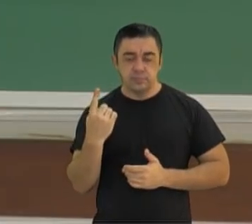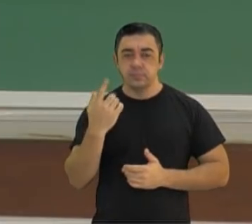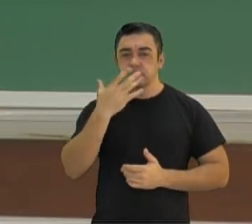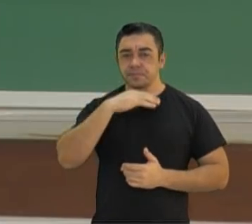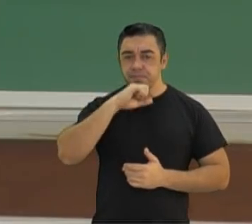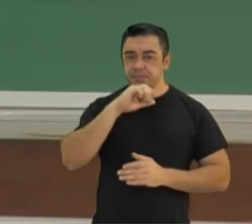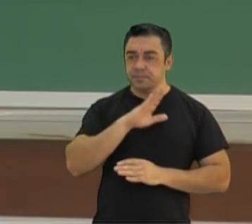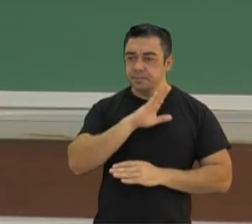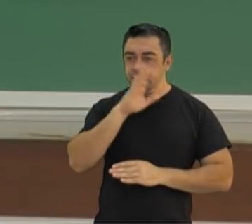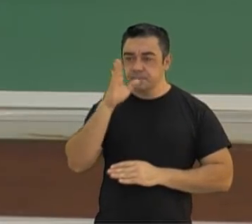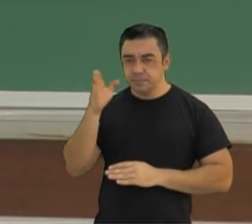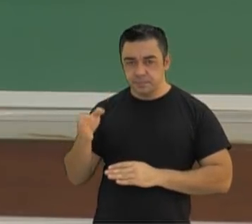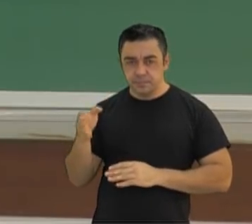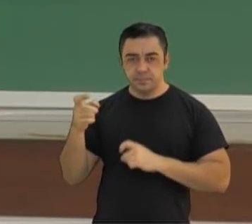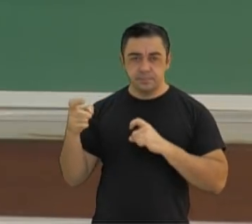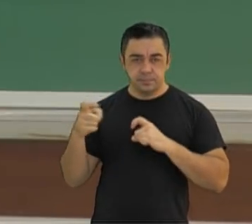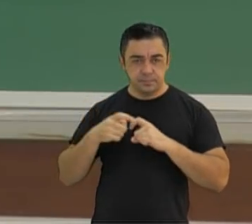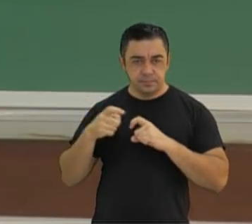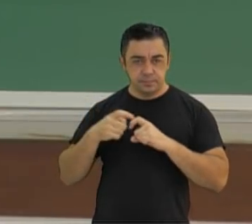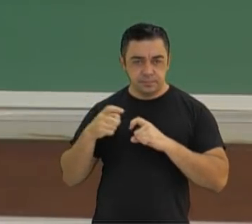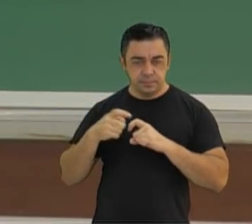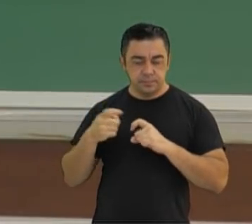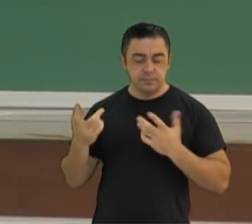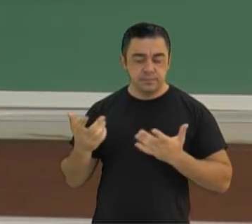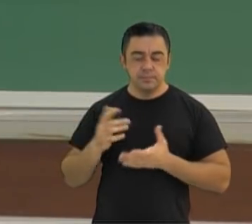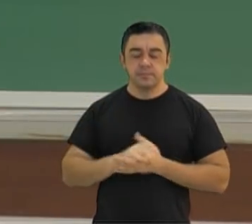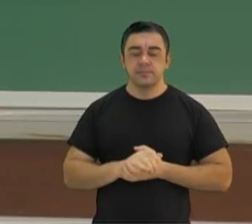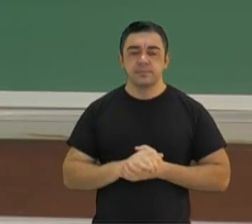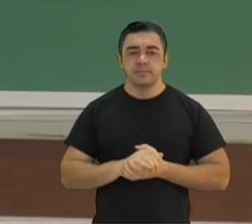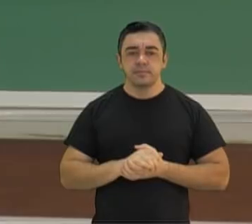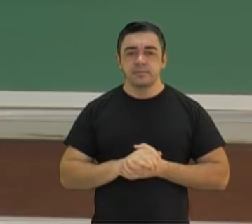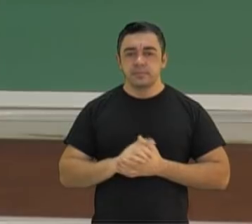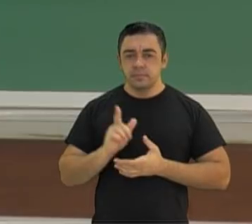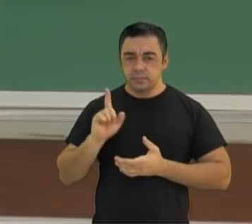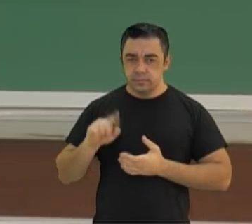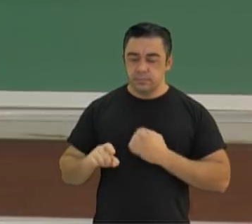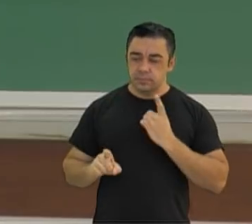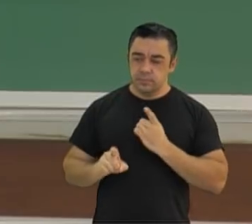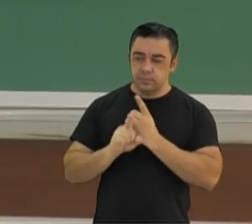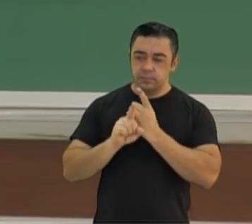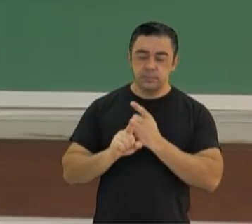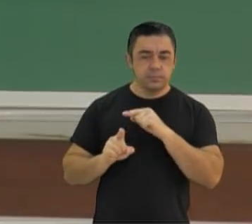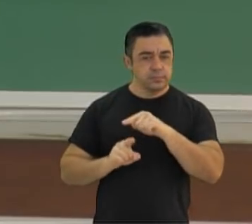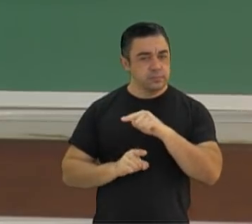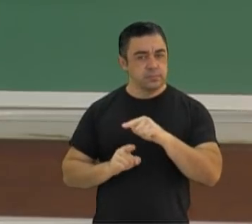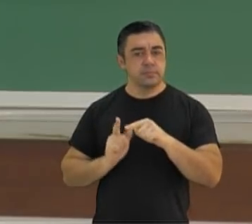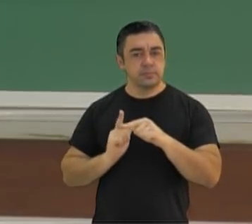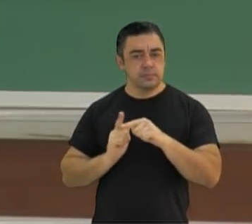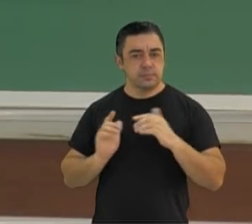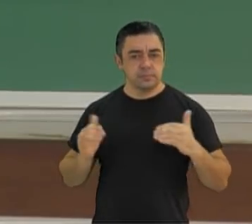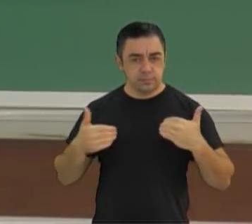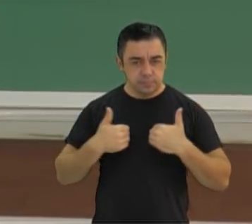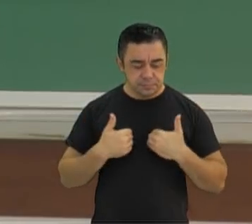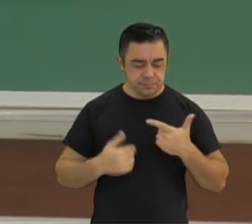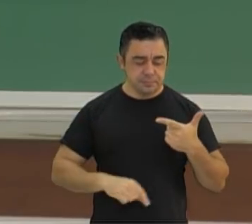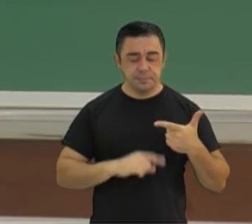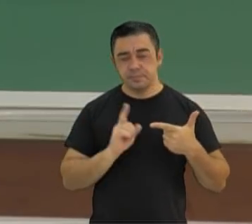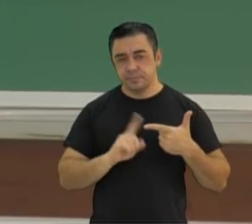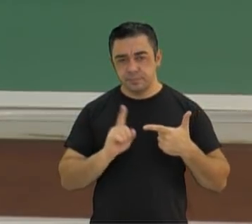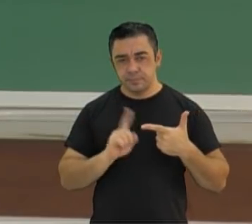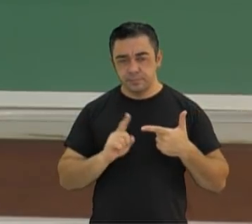pais o levaram pela primeira vez ao médico, receberam um diagnóstico, depois